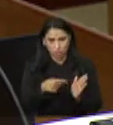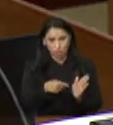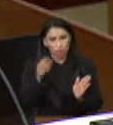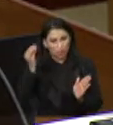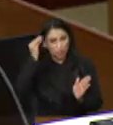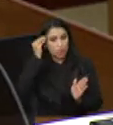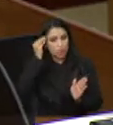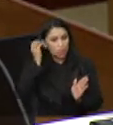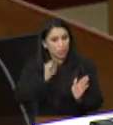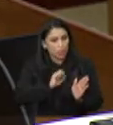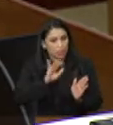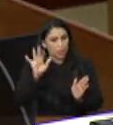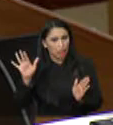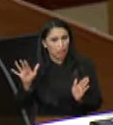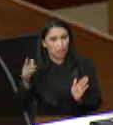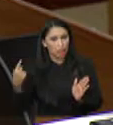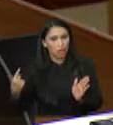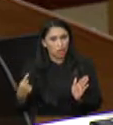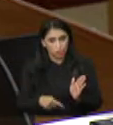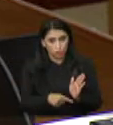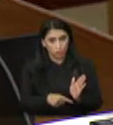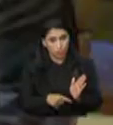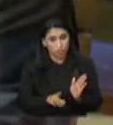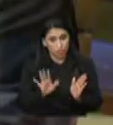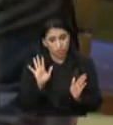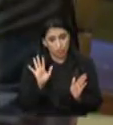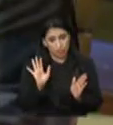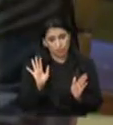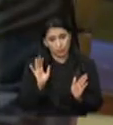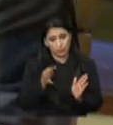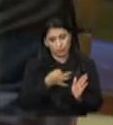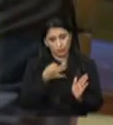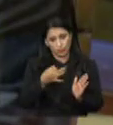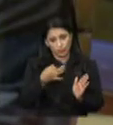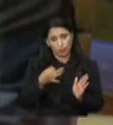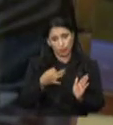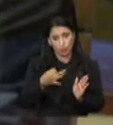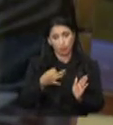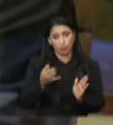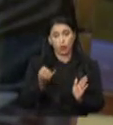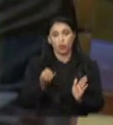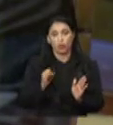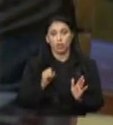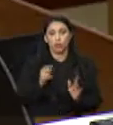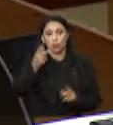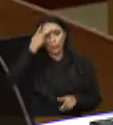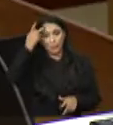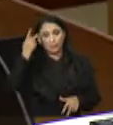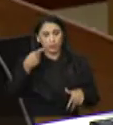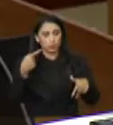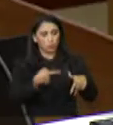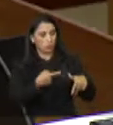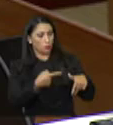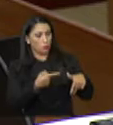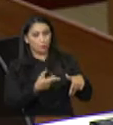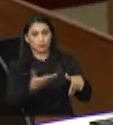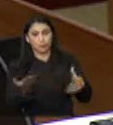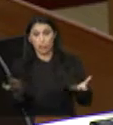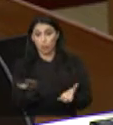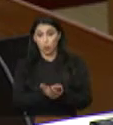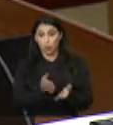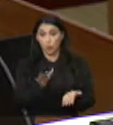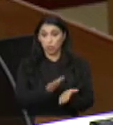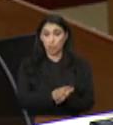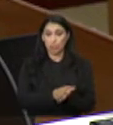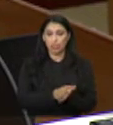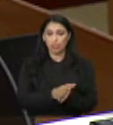exatamente a divergência de vossa excelência é com o meu posicionamento se alguém está sendo é processado estava